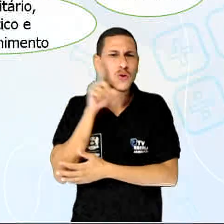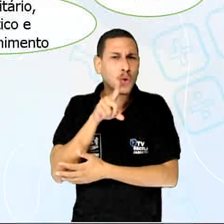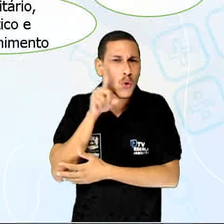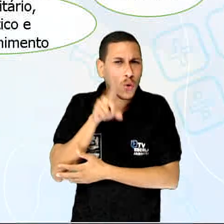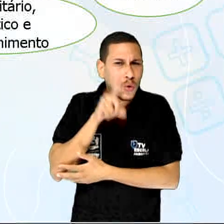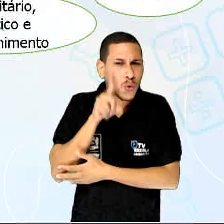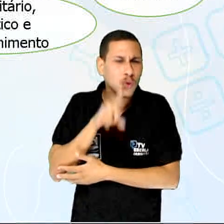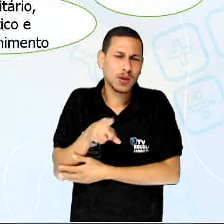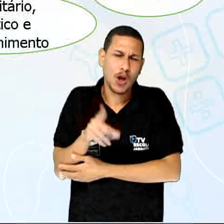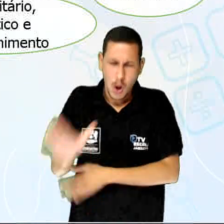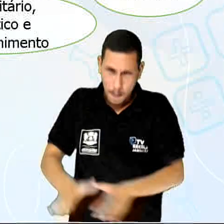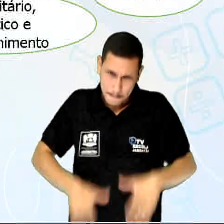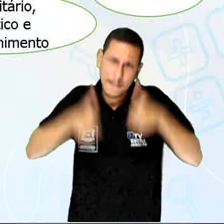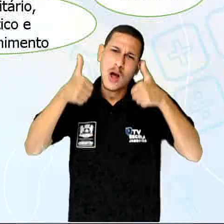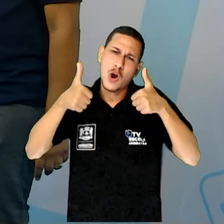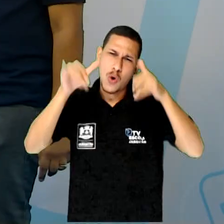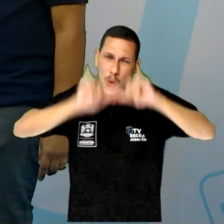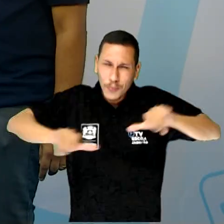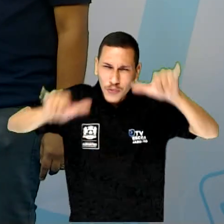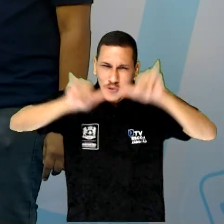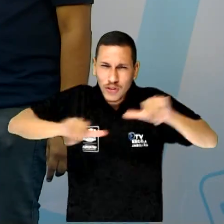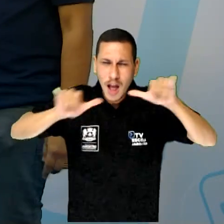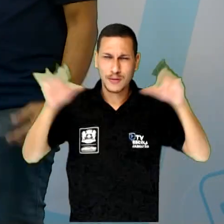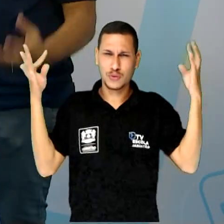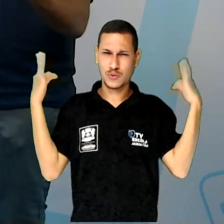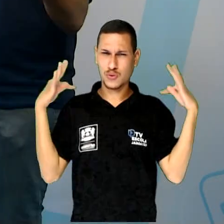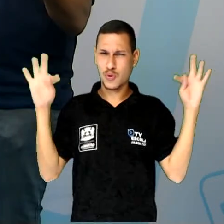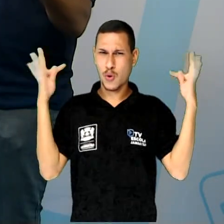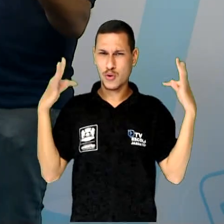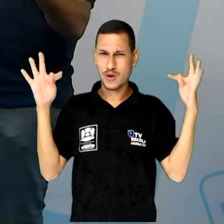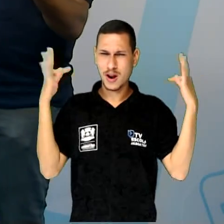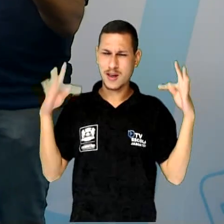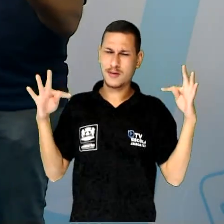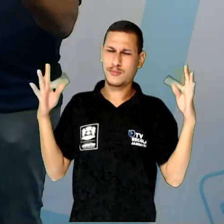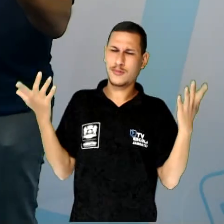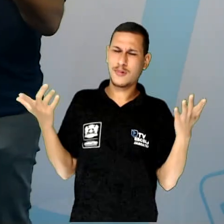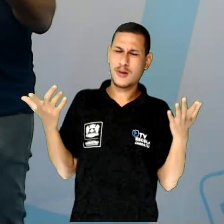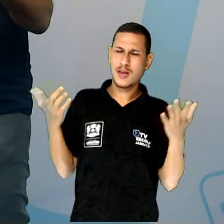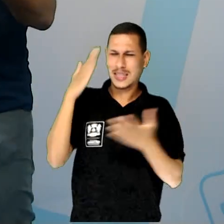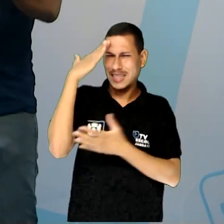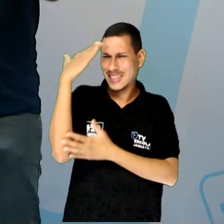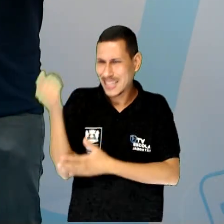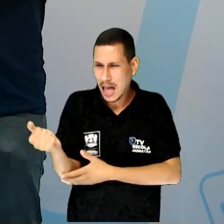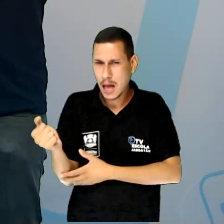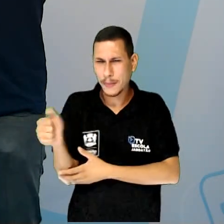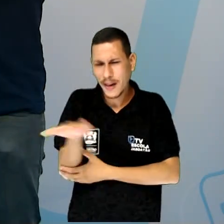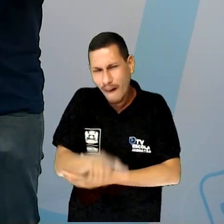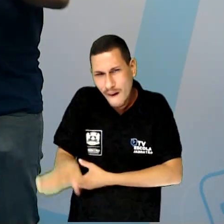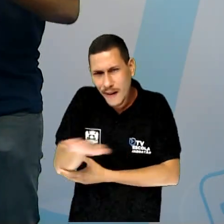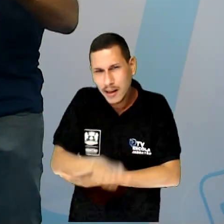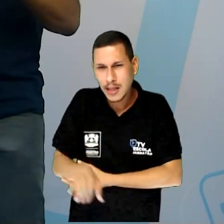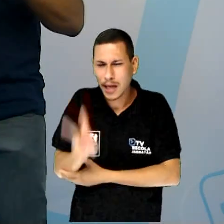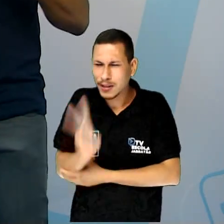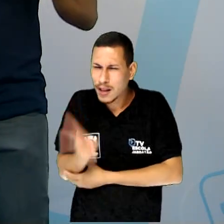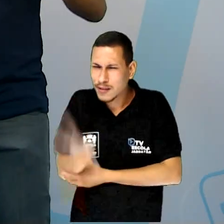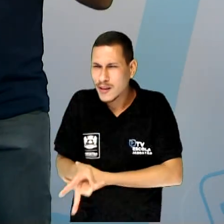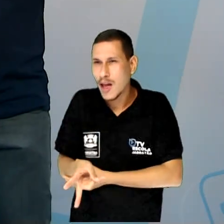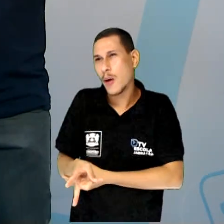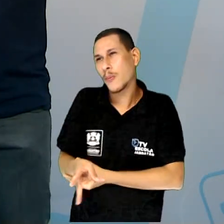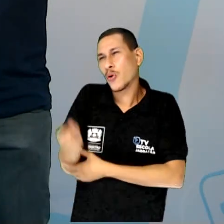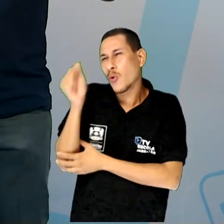mestres nisso, em publicidade, turismo, né? Não é à toa que toda criança sempre tem aquele sonho